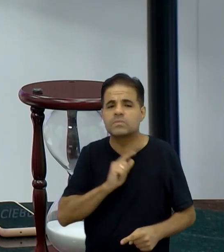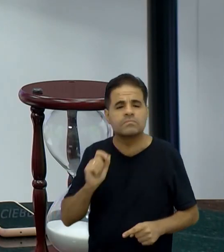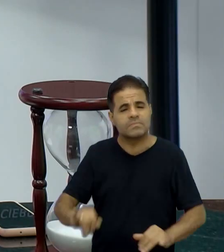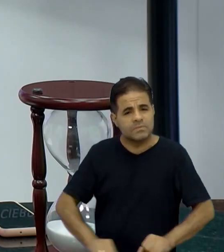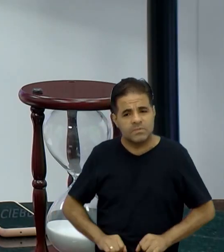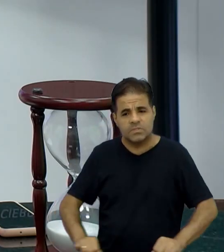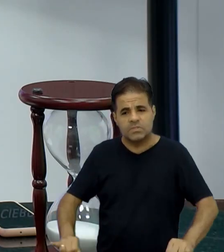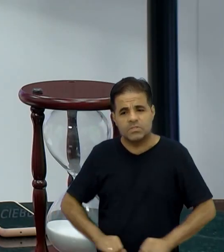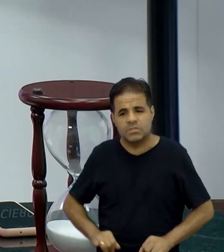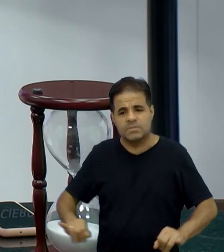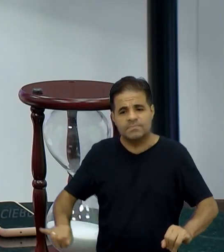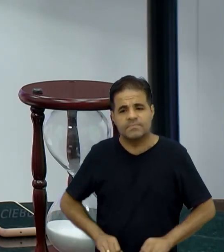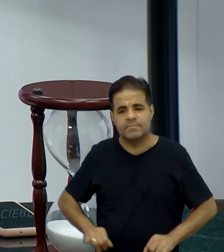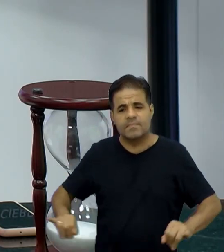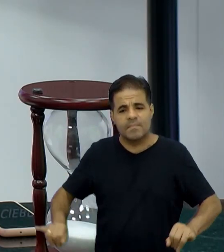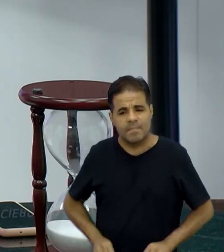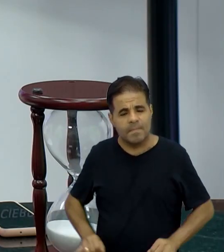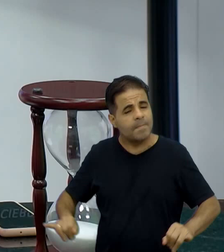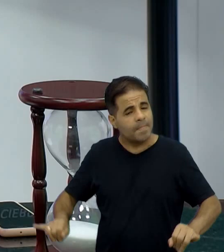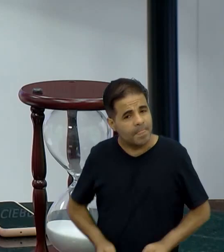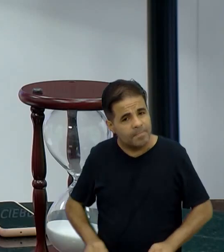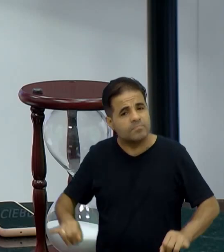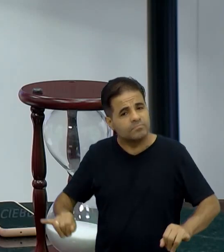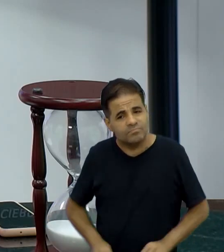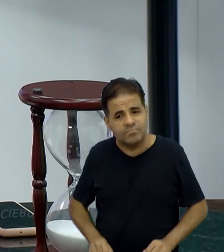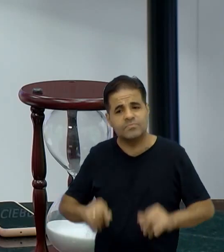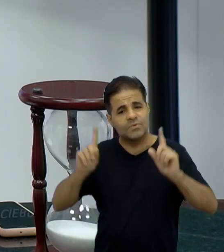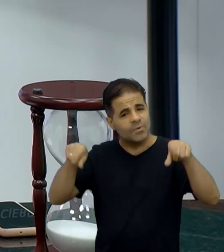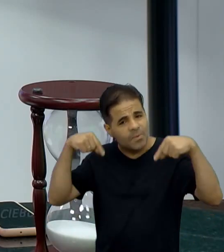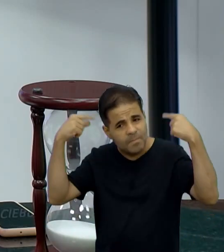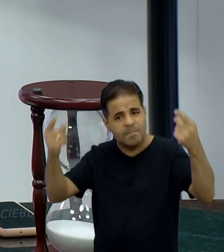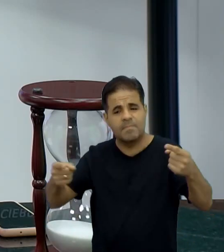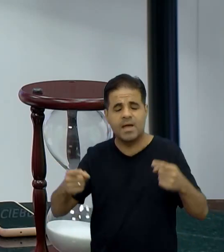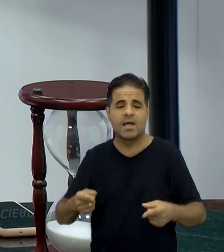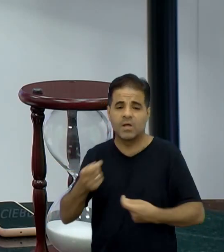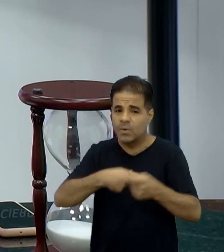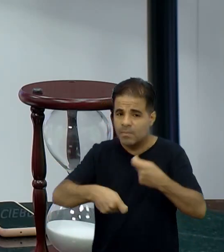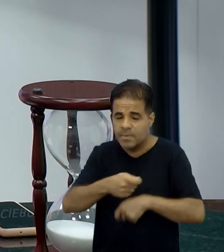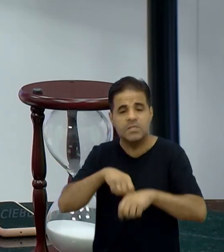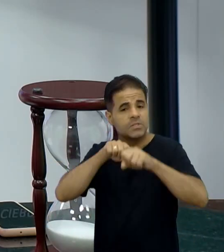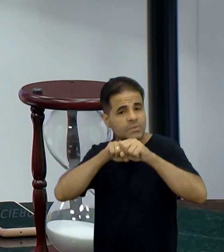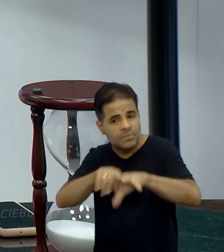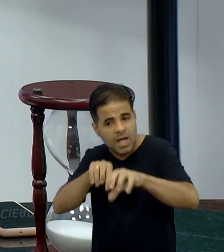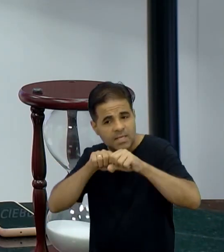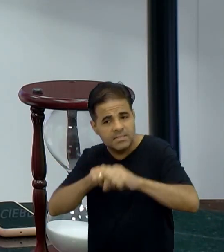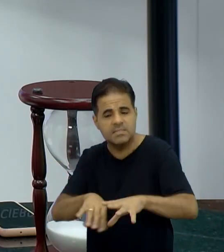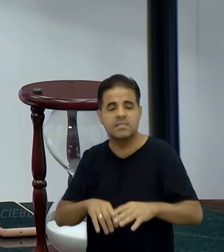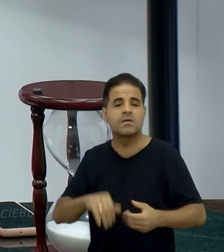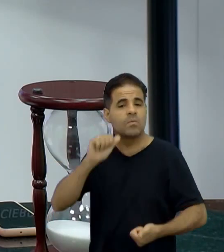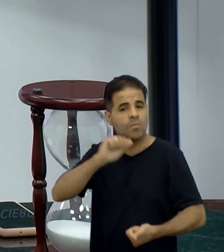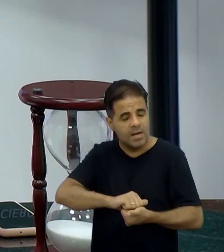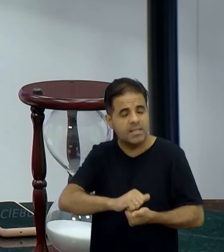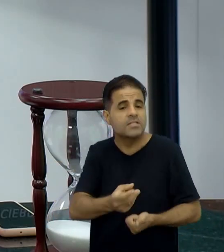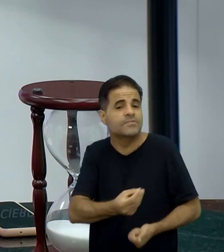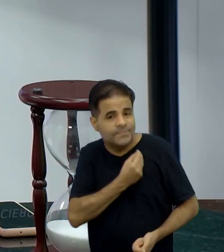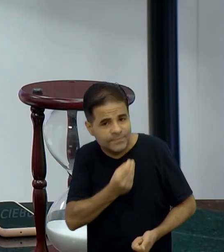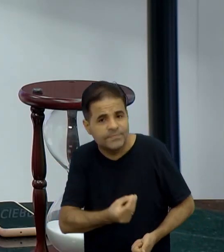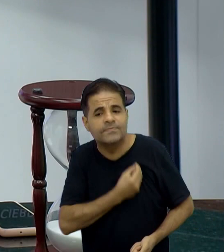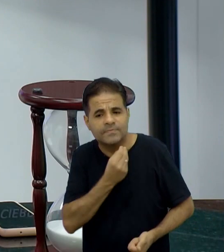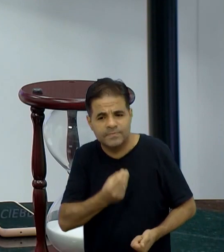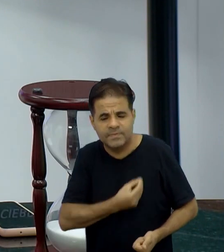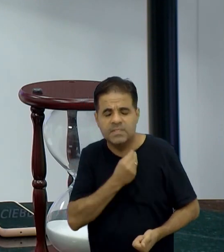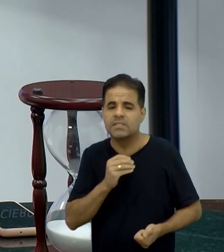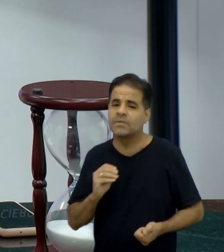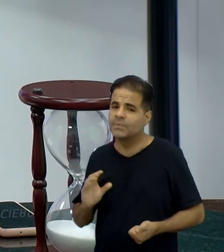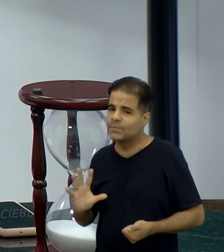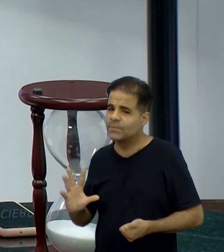sofram mais economicamente, né? Isso vai resultar não só economicamente, mas na educação, qualidade de vida. E